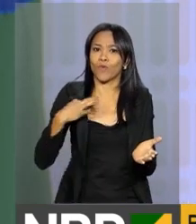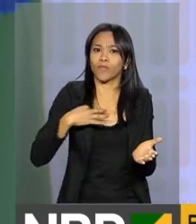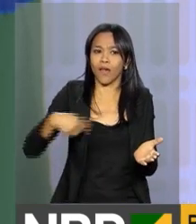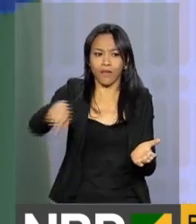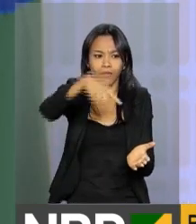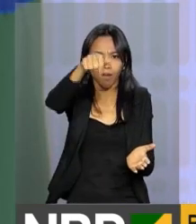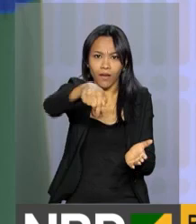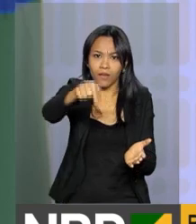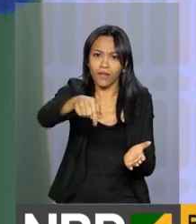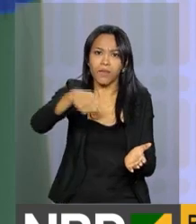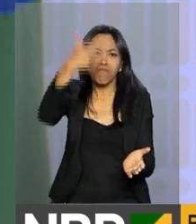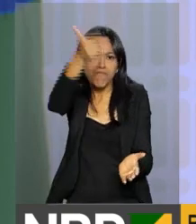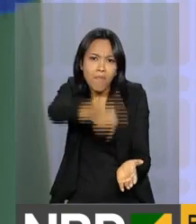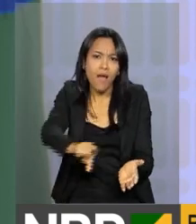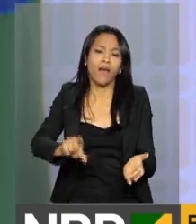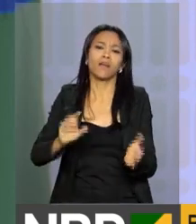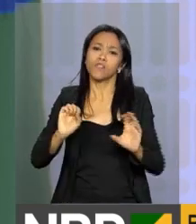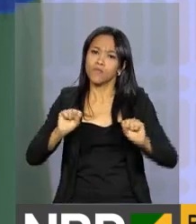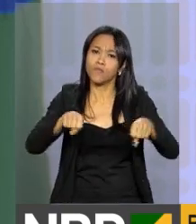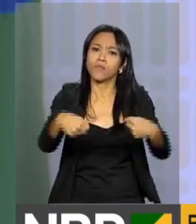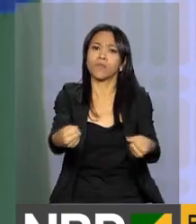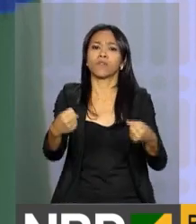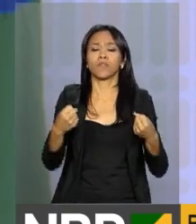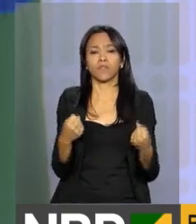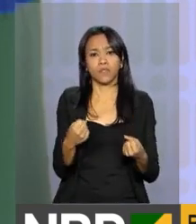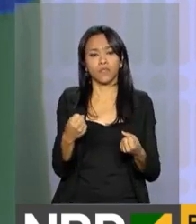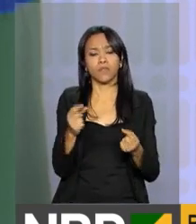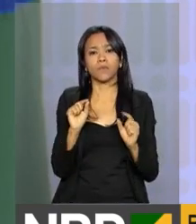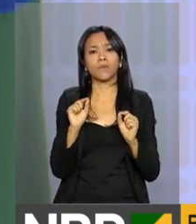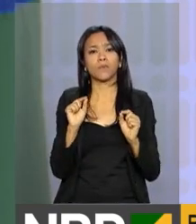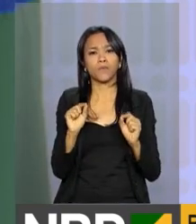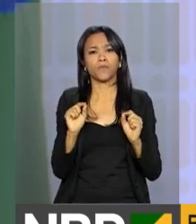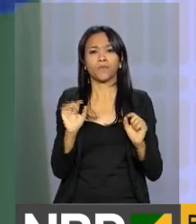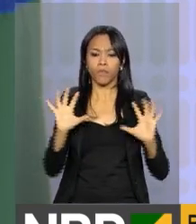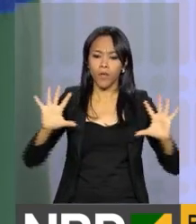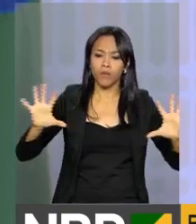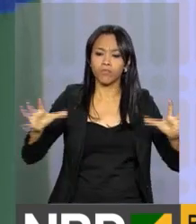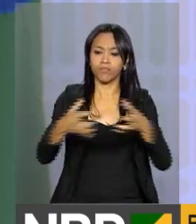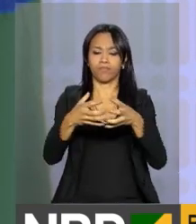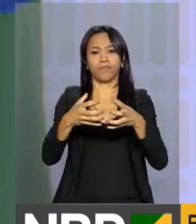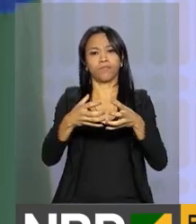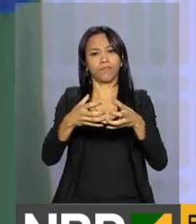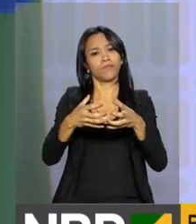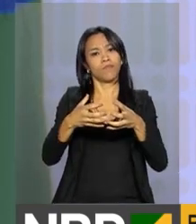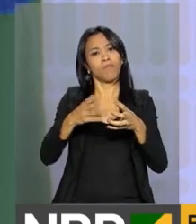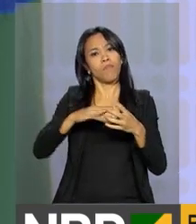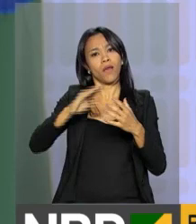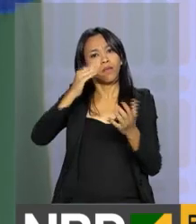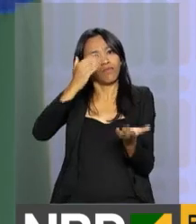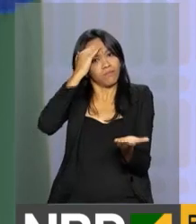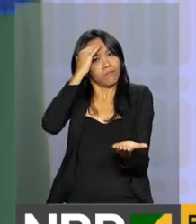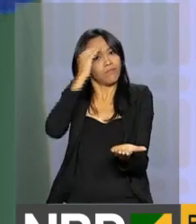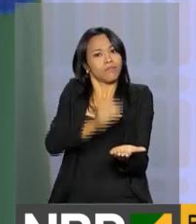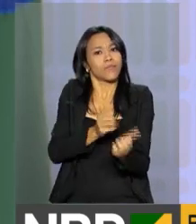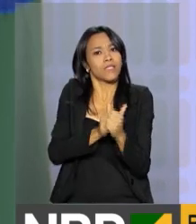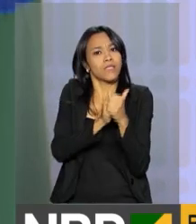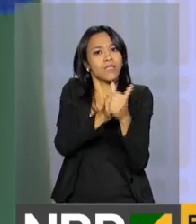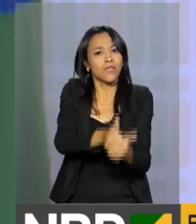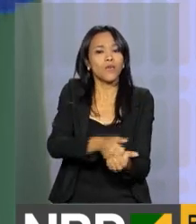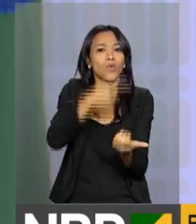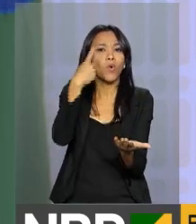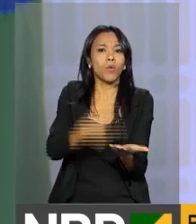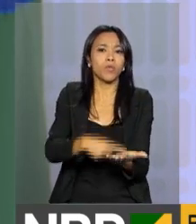ainda mais o espaço para o engajamento de todos na Agenda 2030, como ressaltou